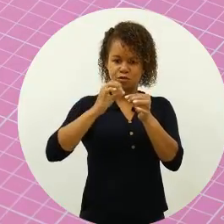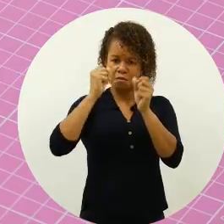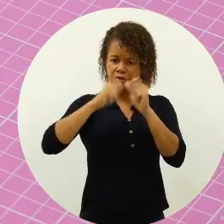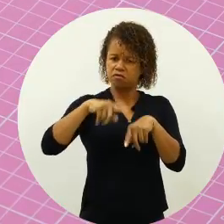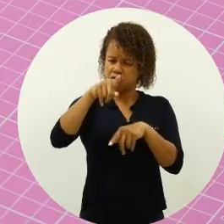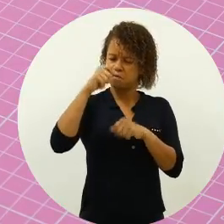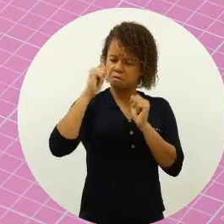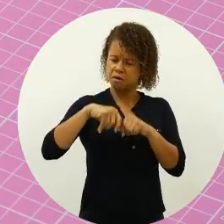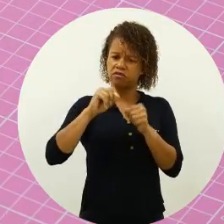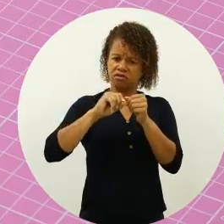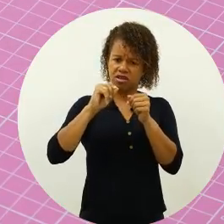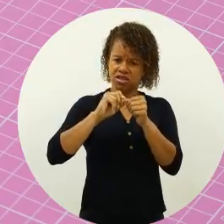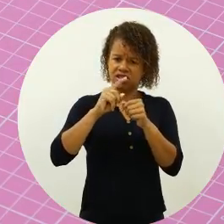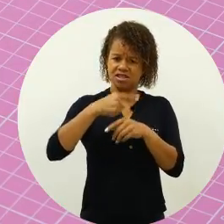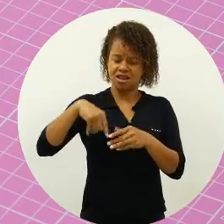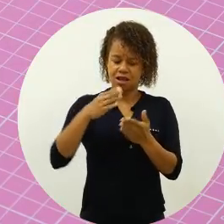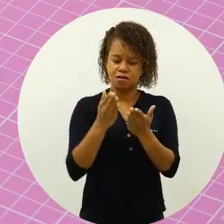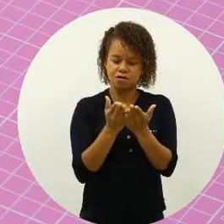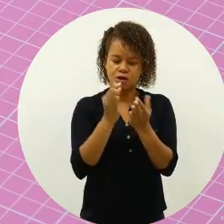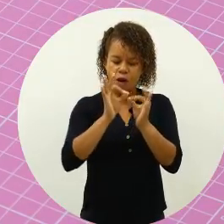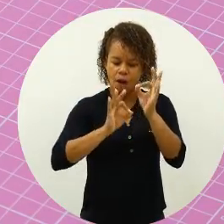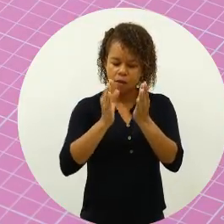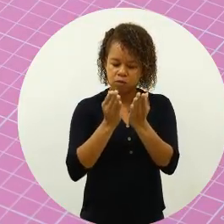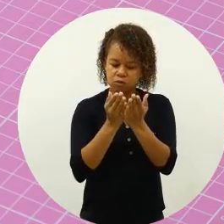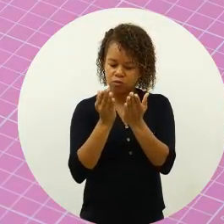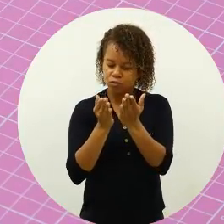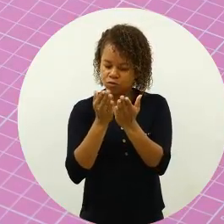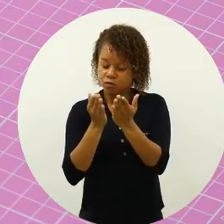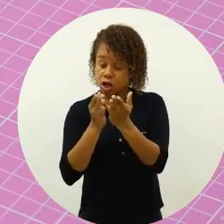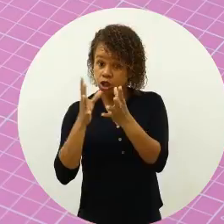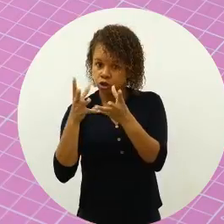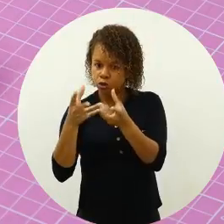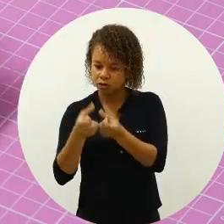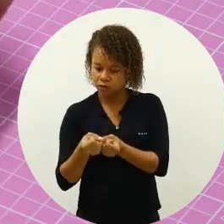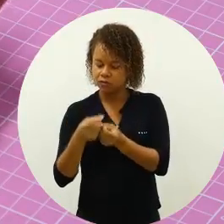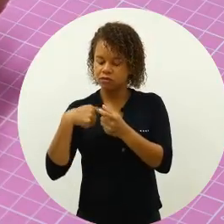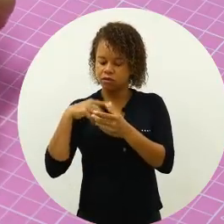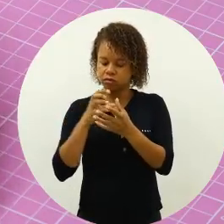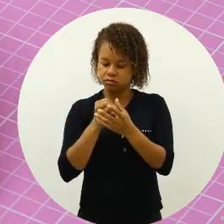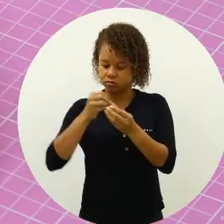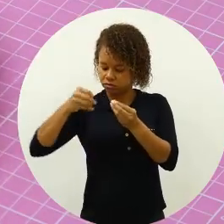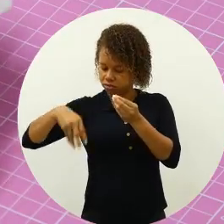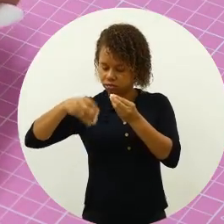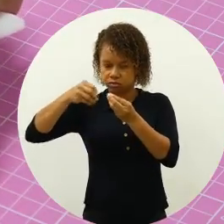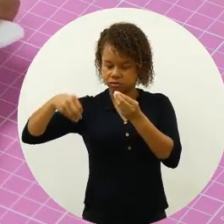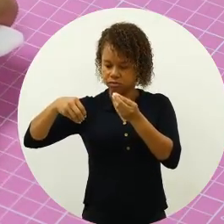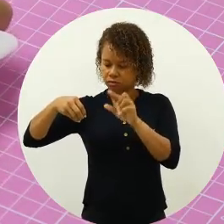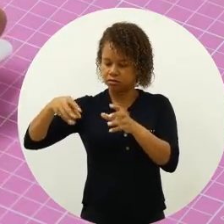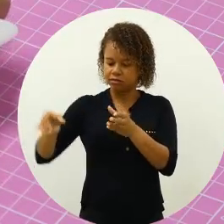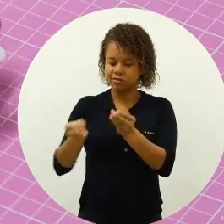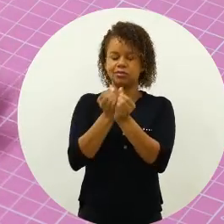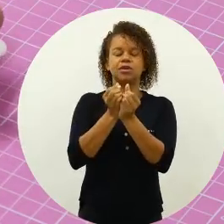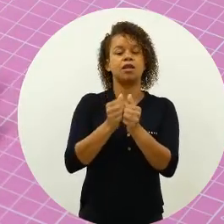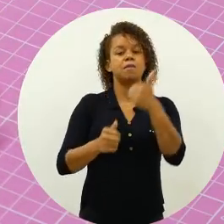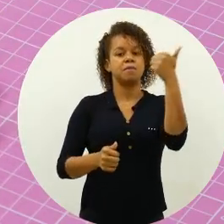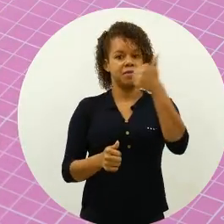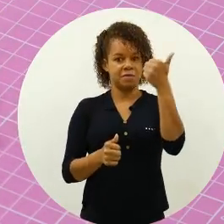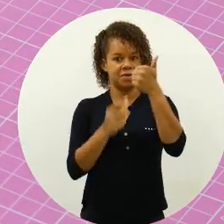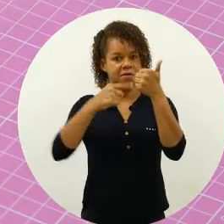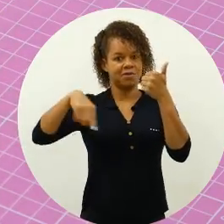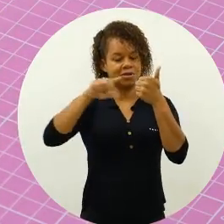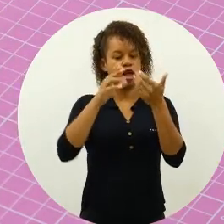pode fazer a encadernação se todas as folhas do livro estiverem soltas. O primeiro passo é